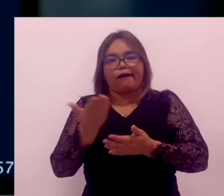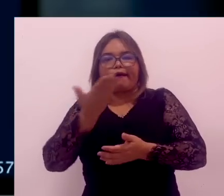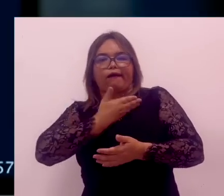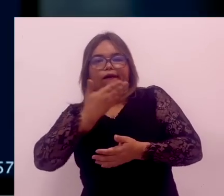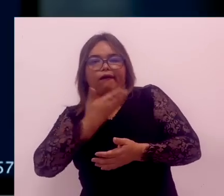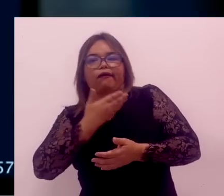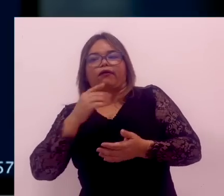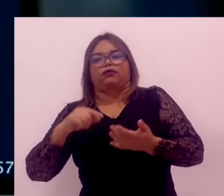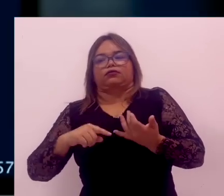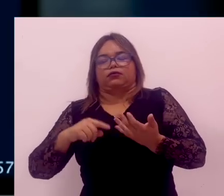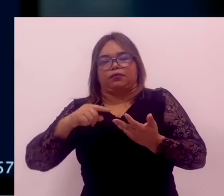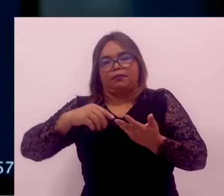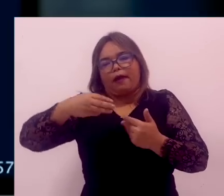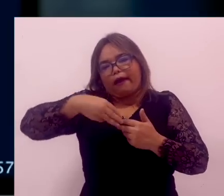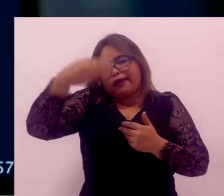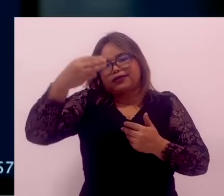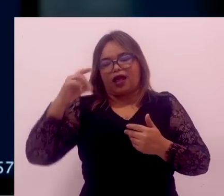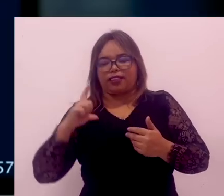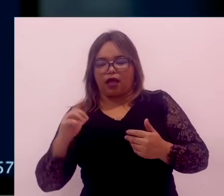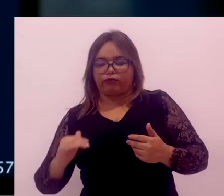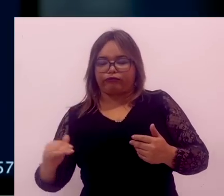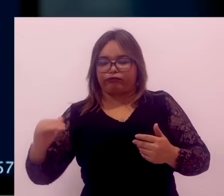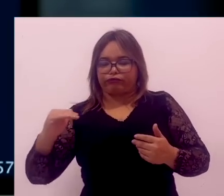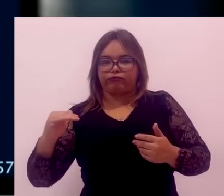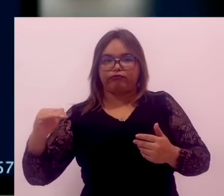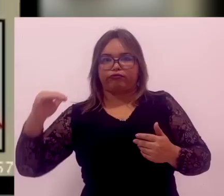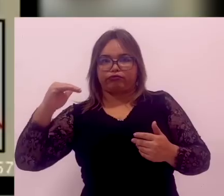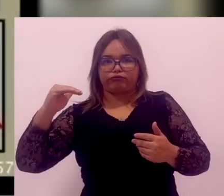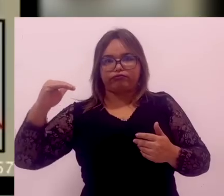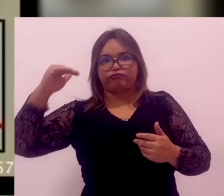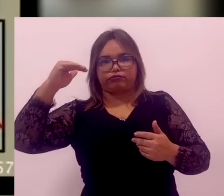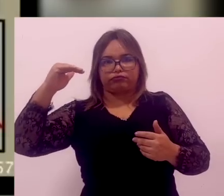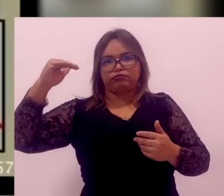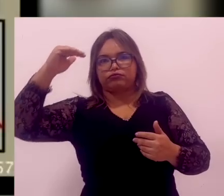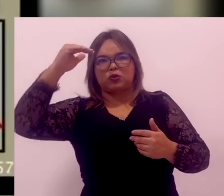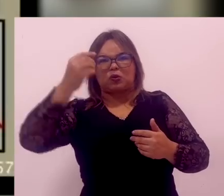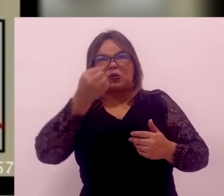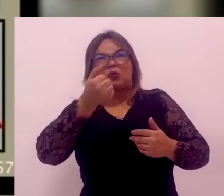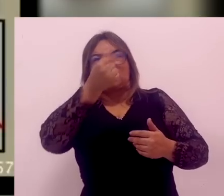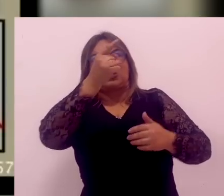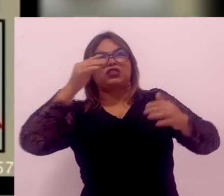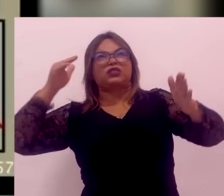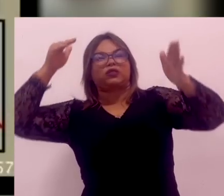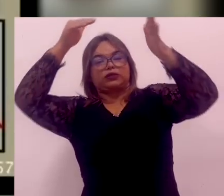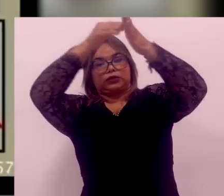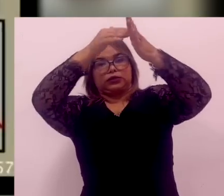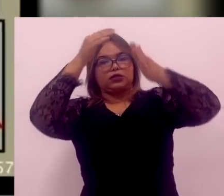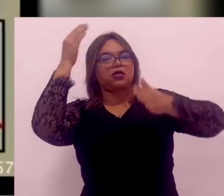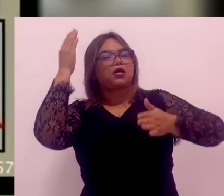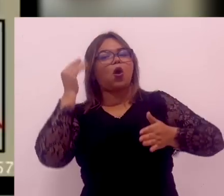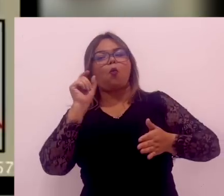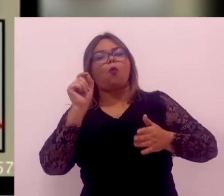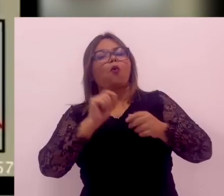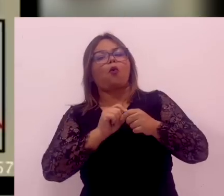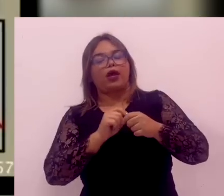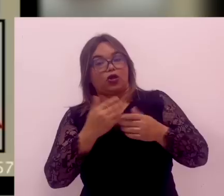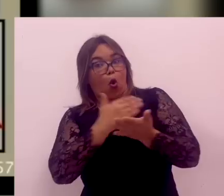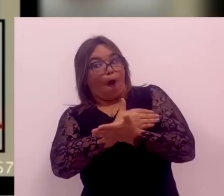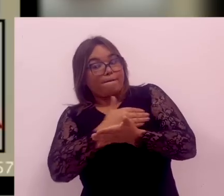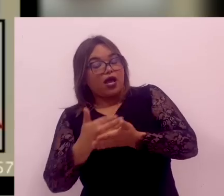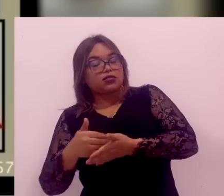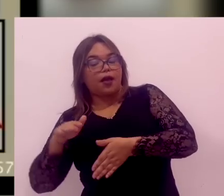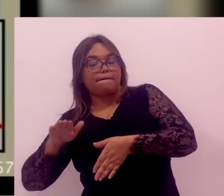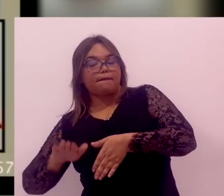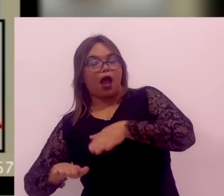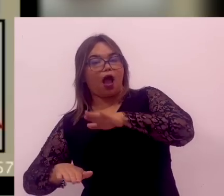subir até quase que no topo, sem saber o que você está fazendo, nunca sabendo exatamente em que você está envolvido. Há um